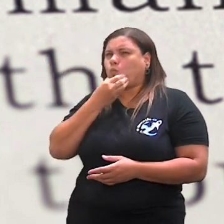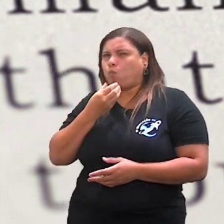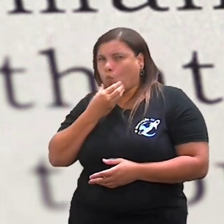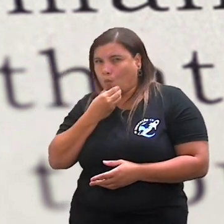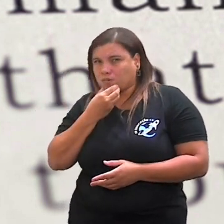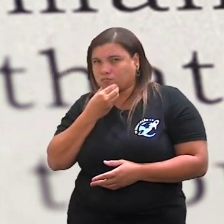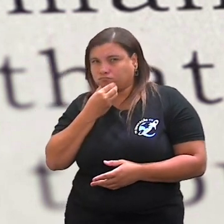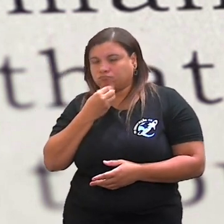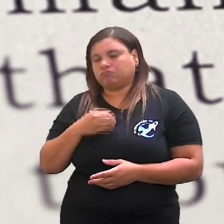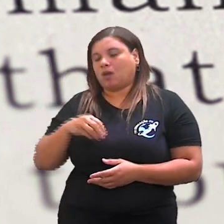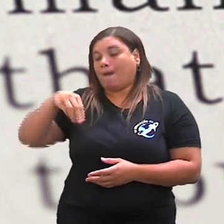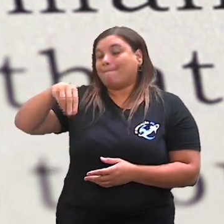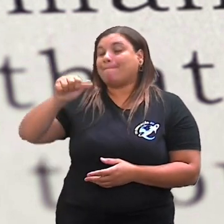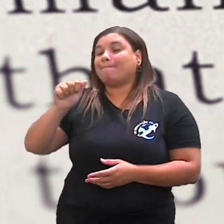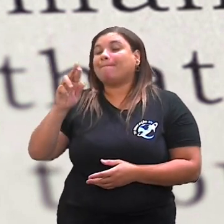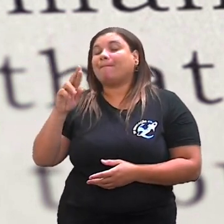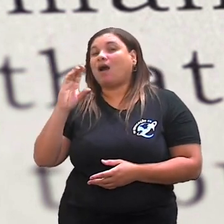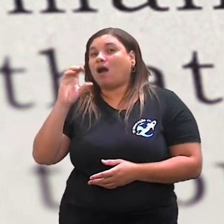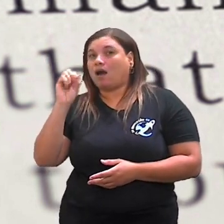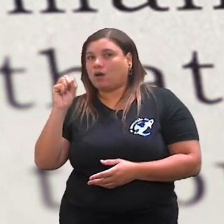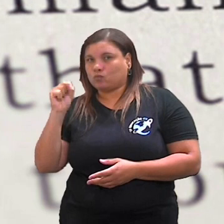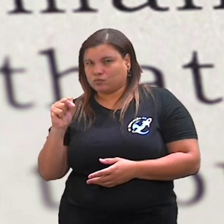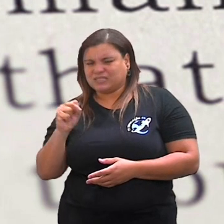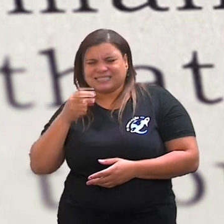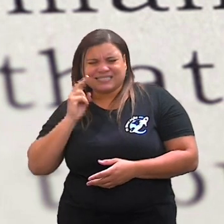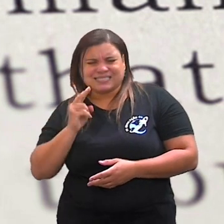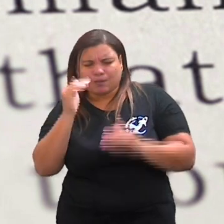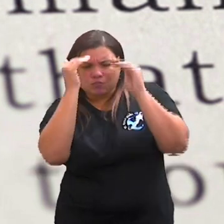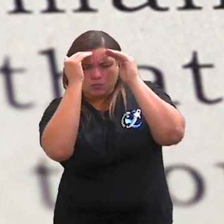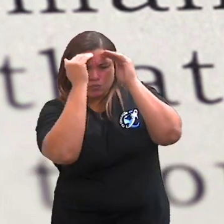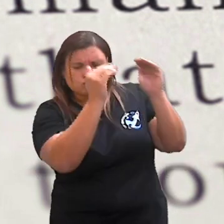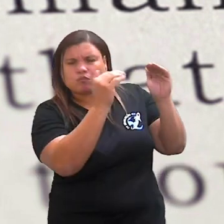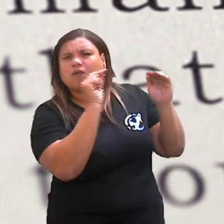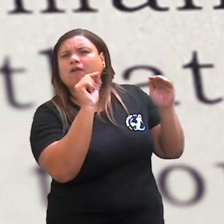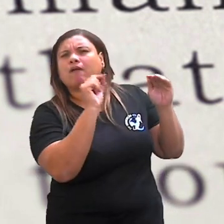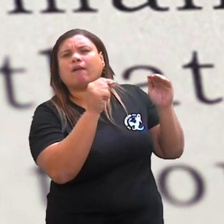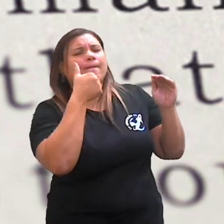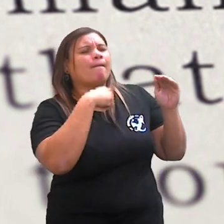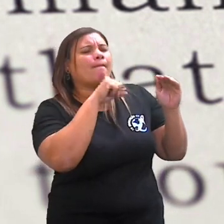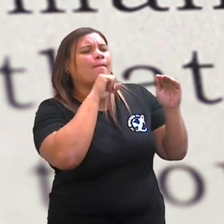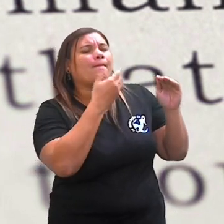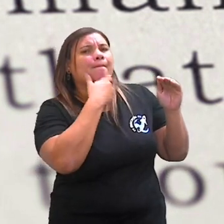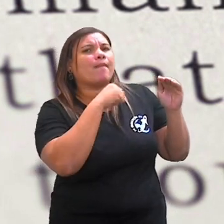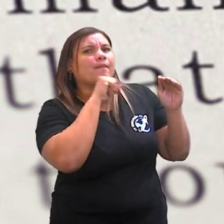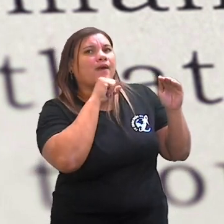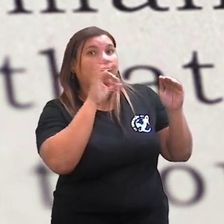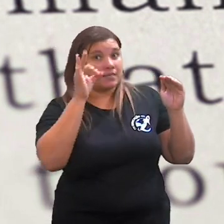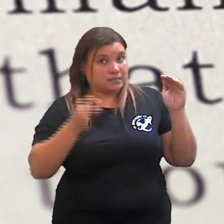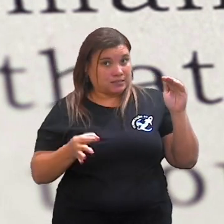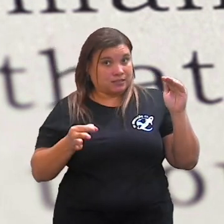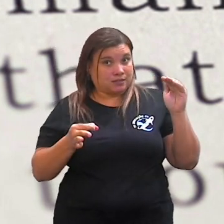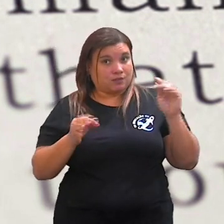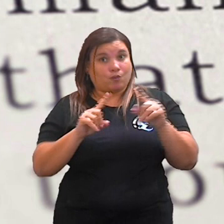pais. Claro que respeitar os seus pais parece a coisa certa a ser feita, não é mesmo? Kant